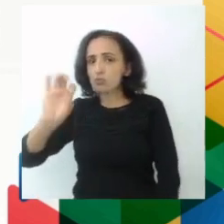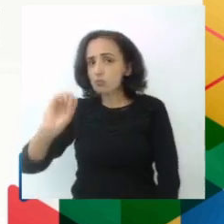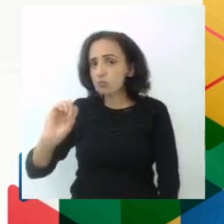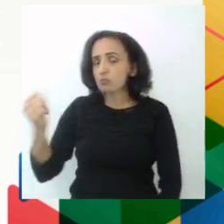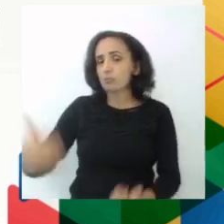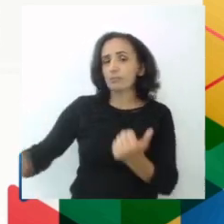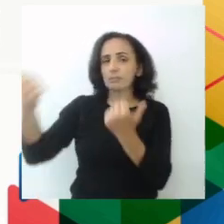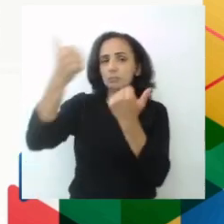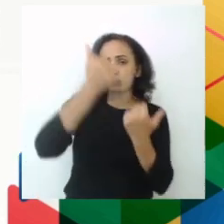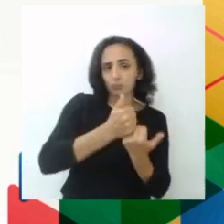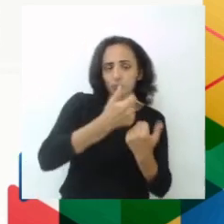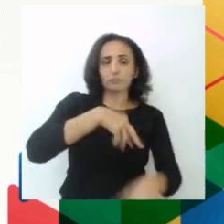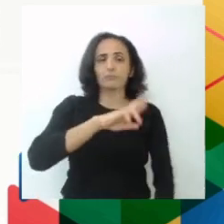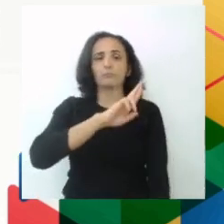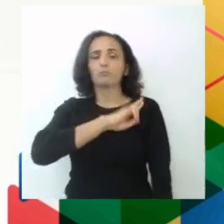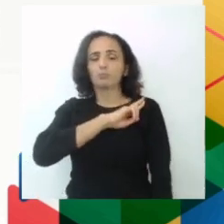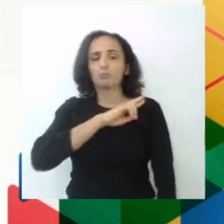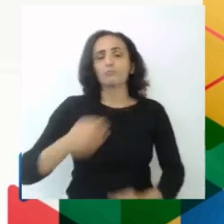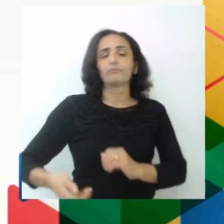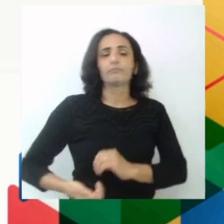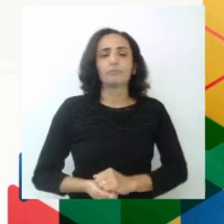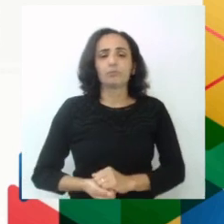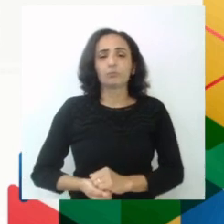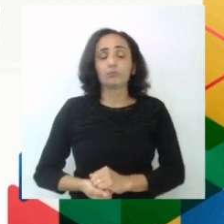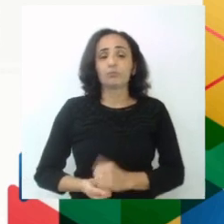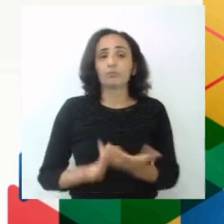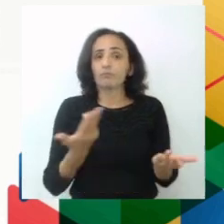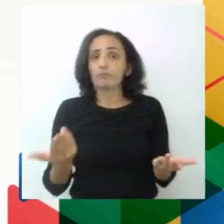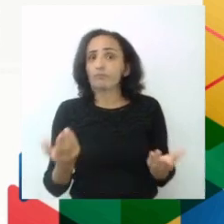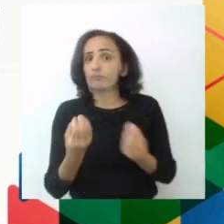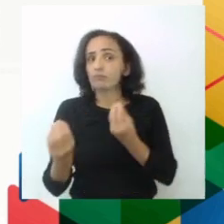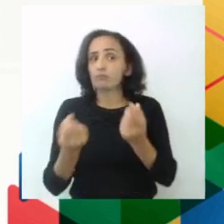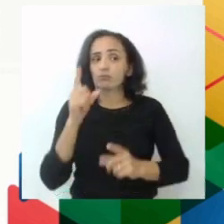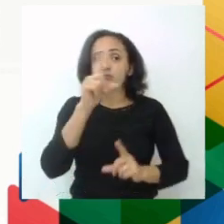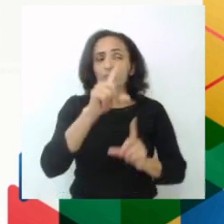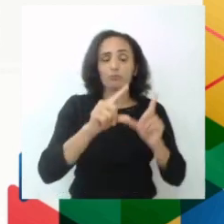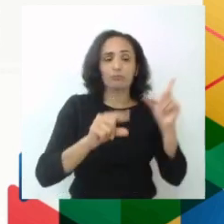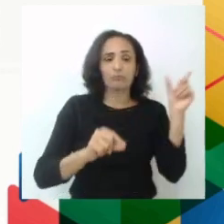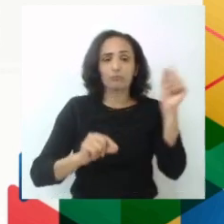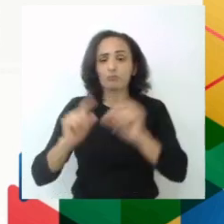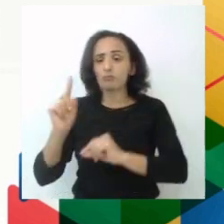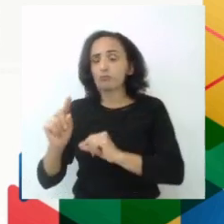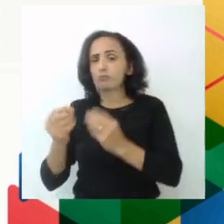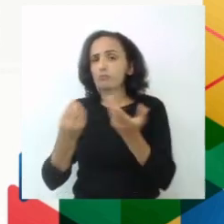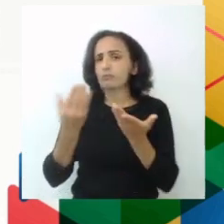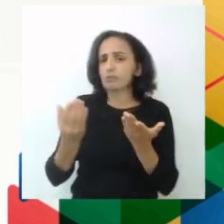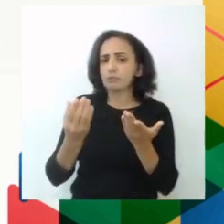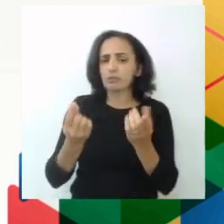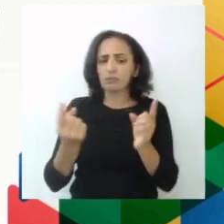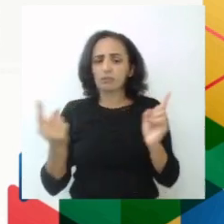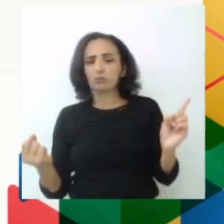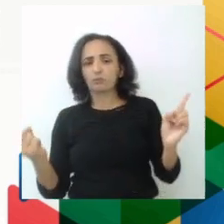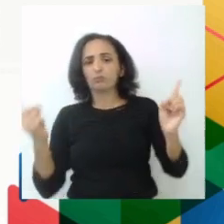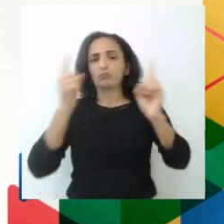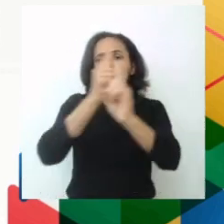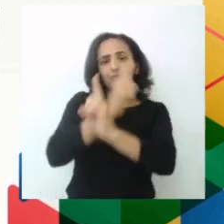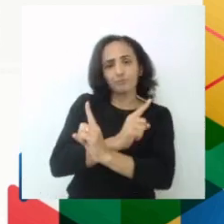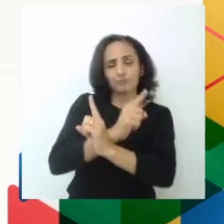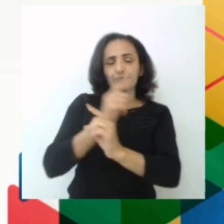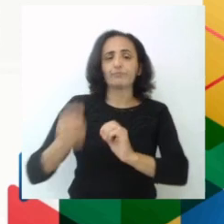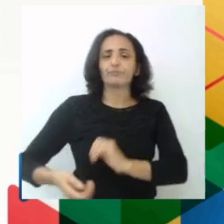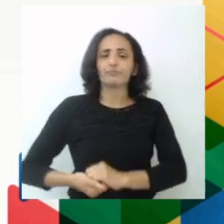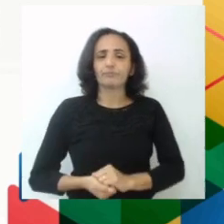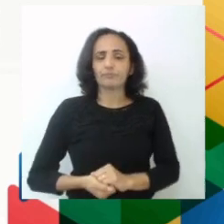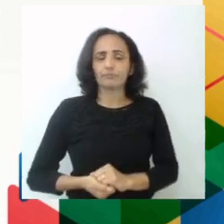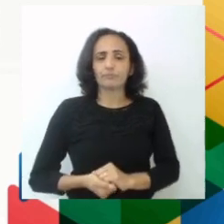o vice-representante. Repare que a ordem da escolha está interferindo no resultado final.